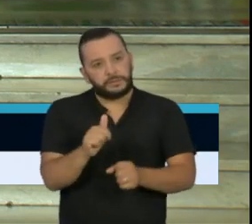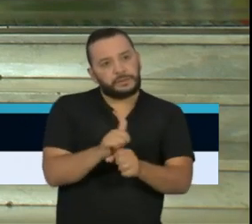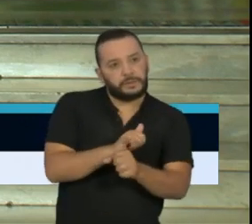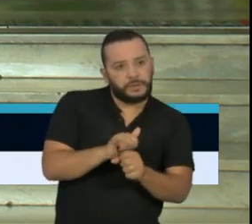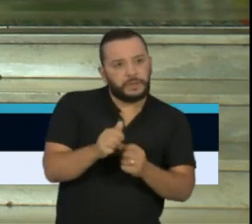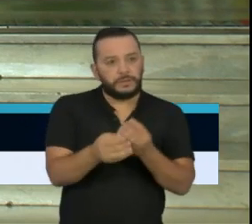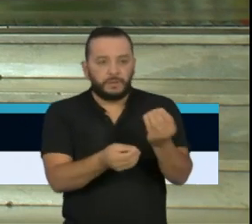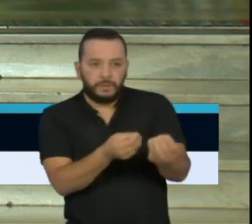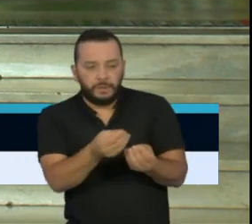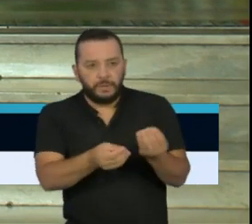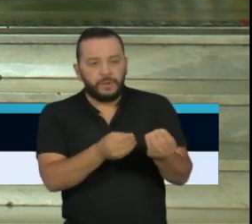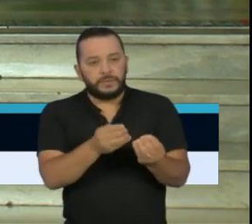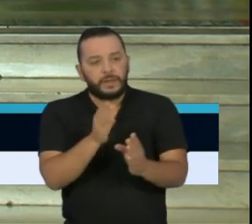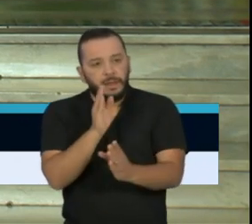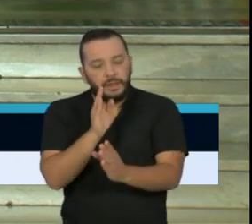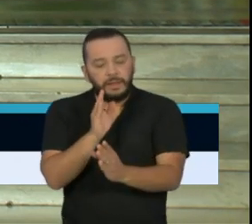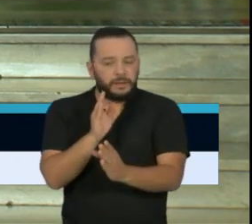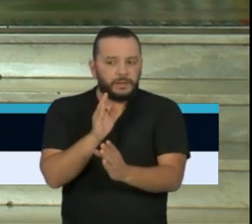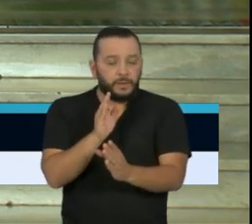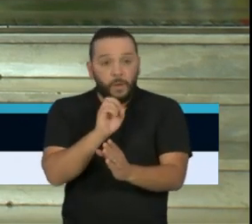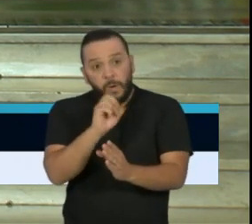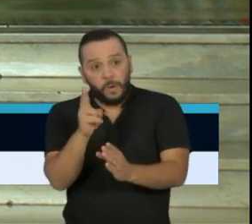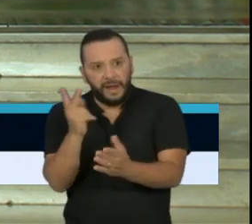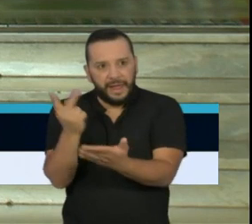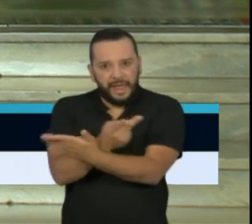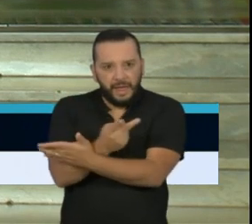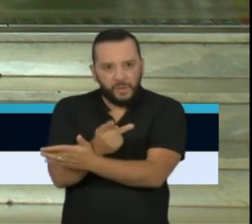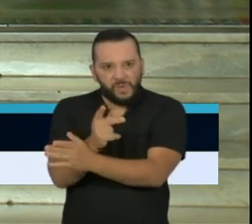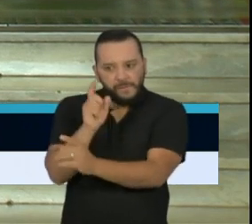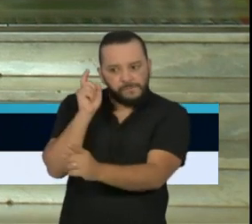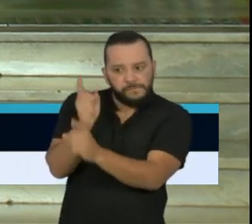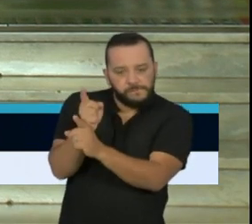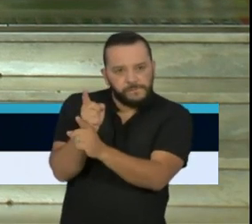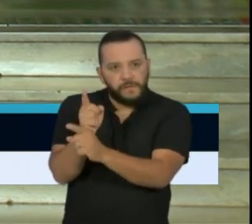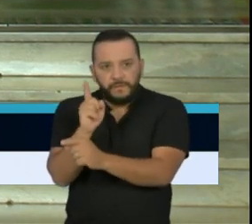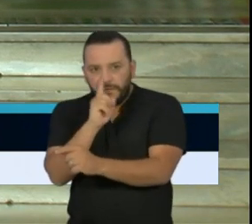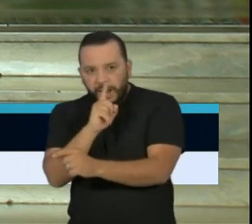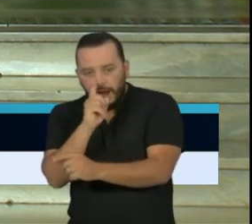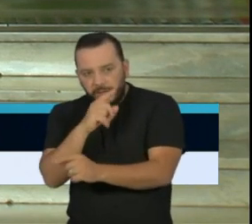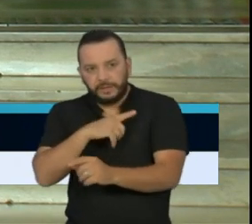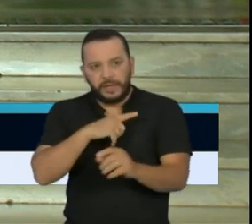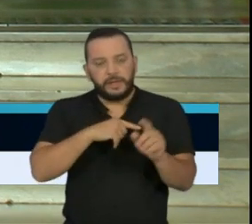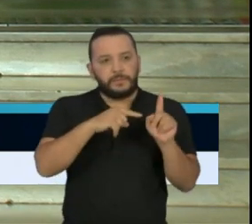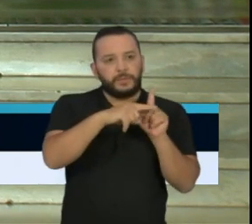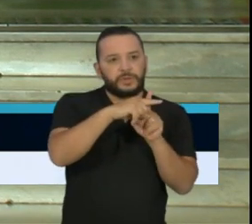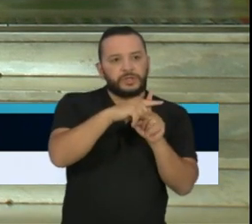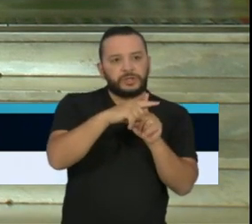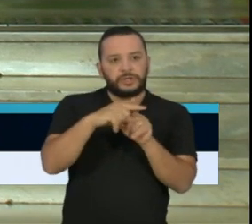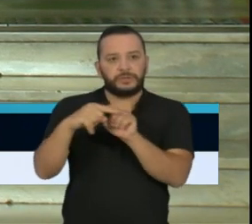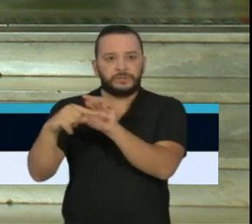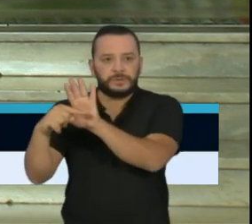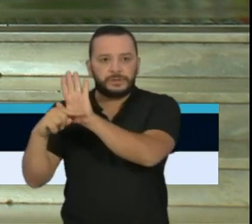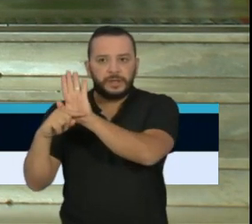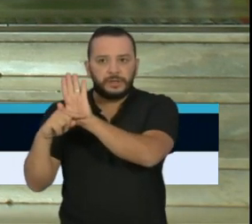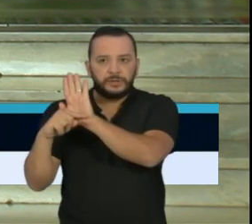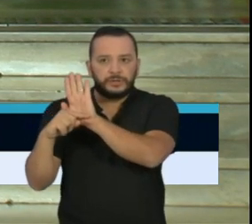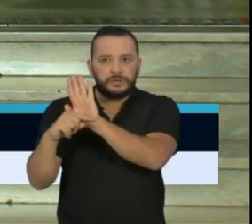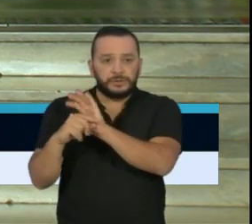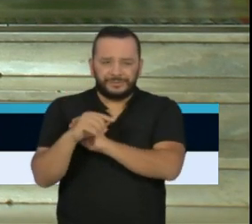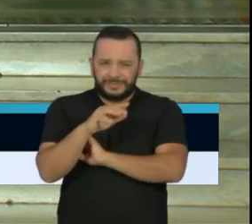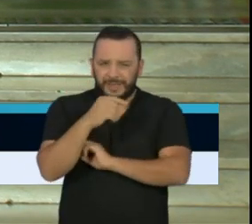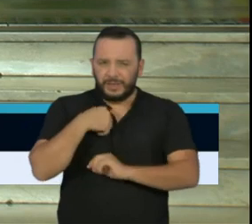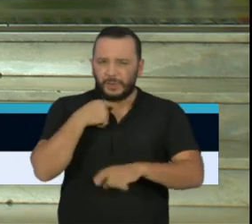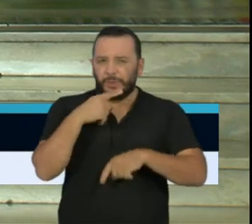medida ou mesmo identificar algum tipo de erro e quais os pontos positivos também. E uma dúvida que eu fiquei em relação ao ensino